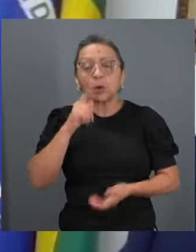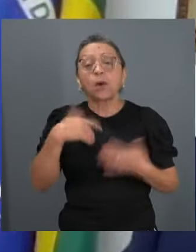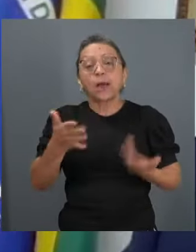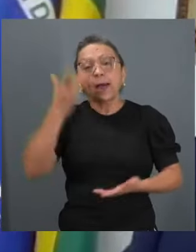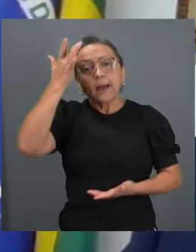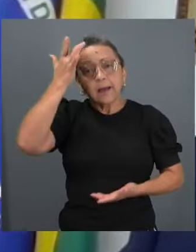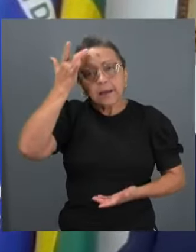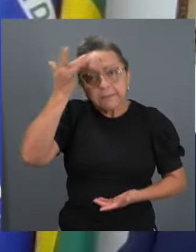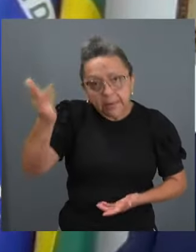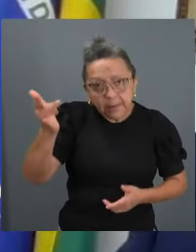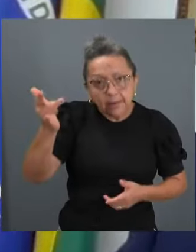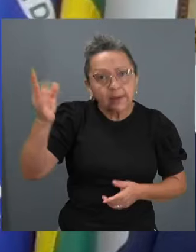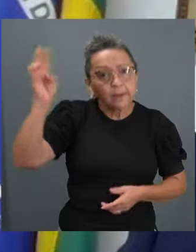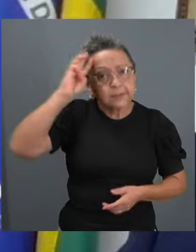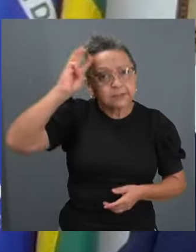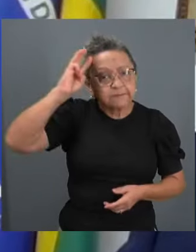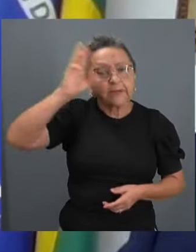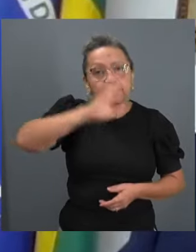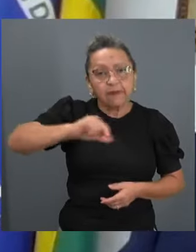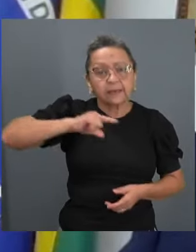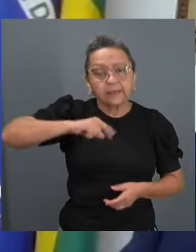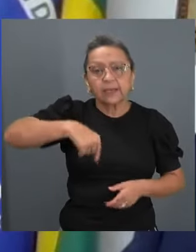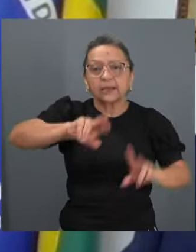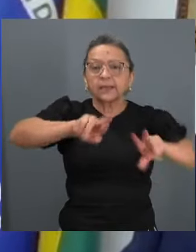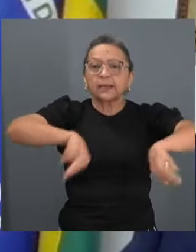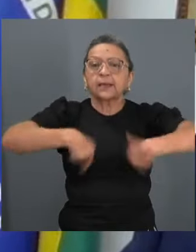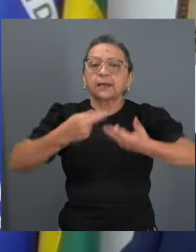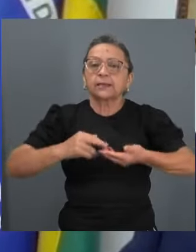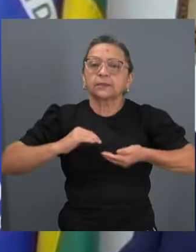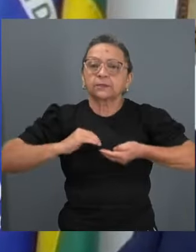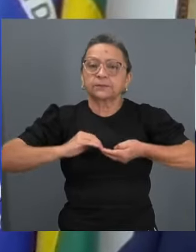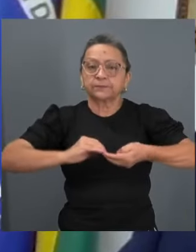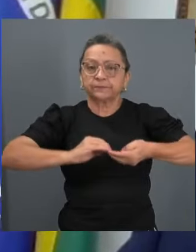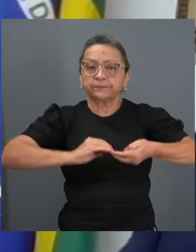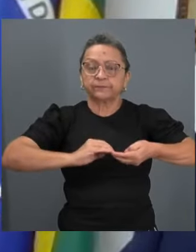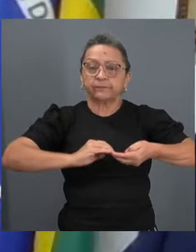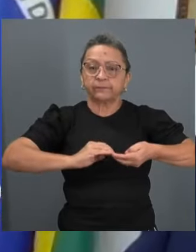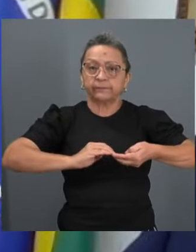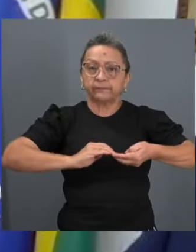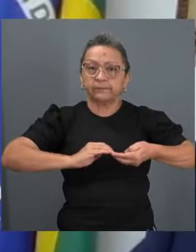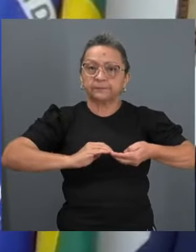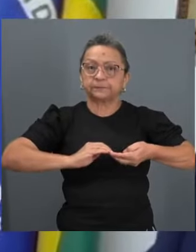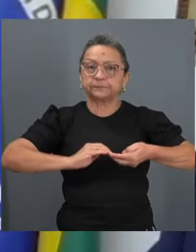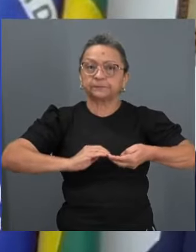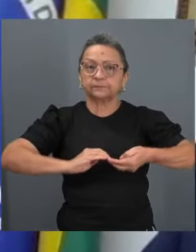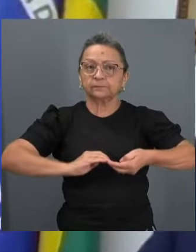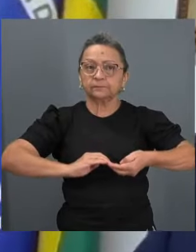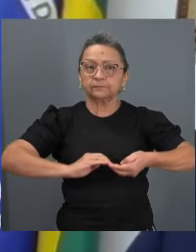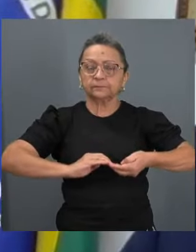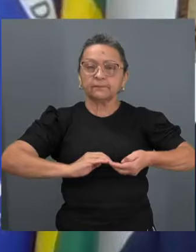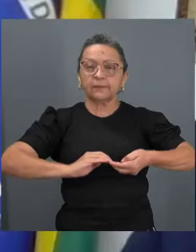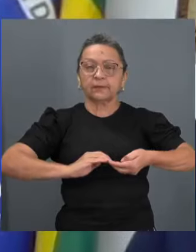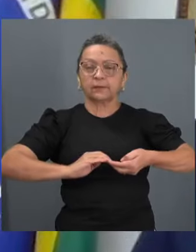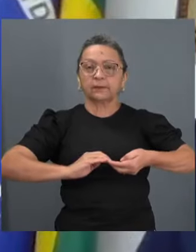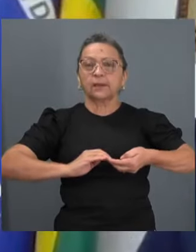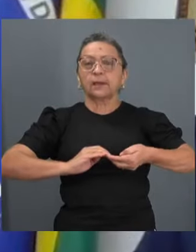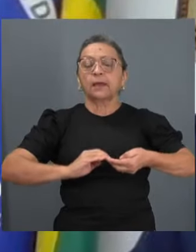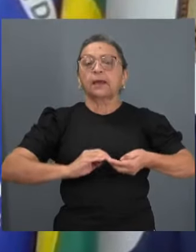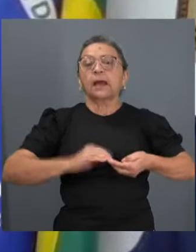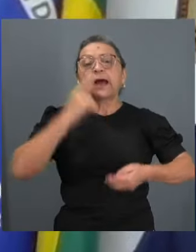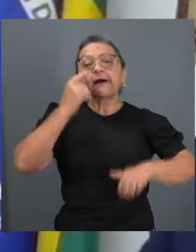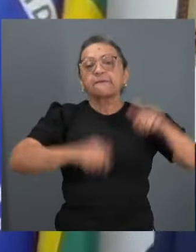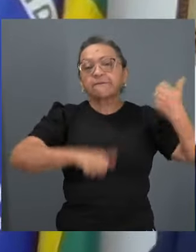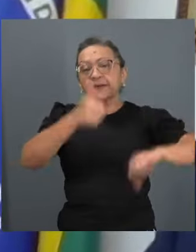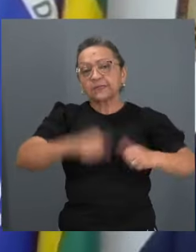amanhã, na sessão do Congresso Nacional, a apreciação do